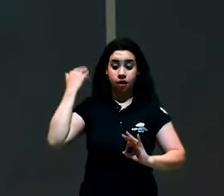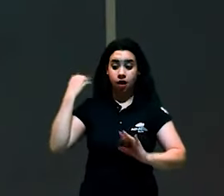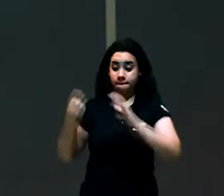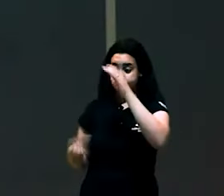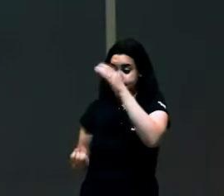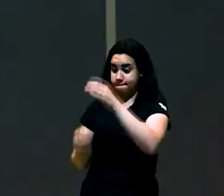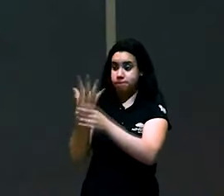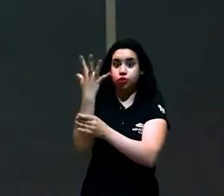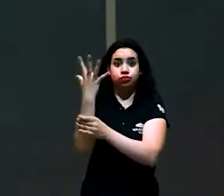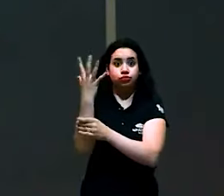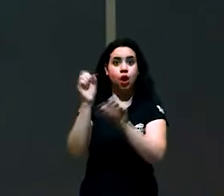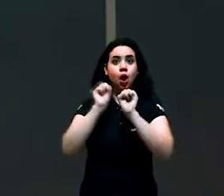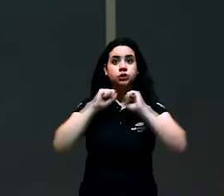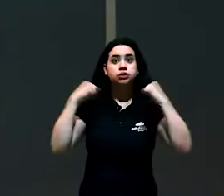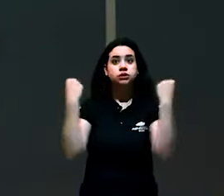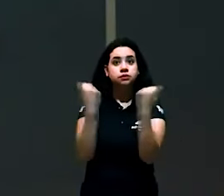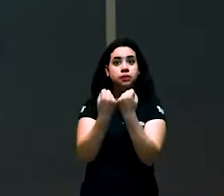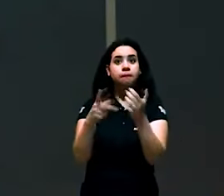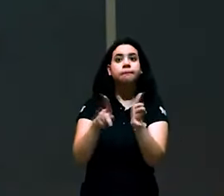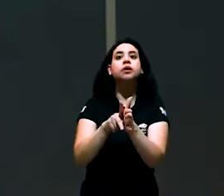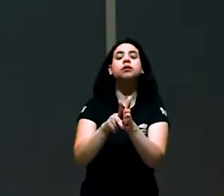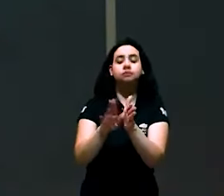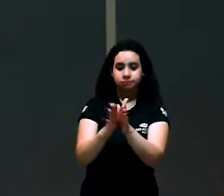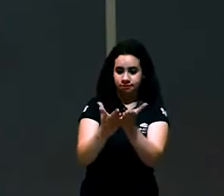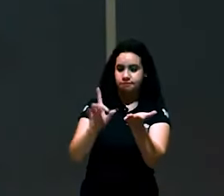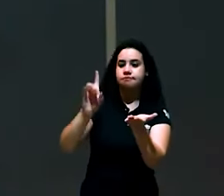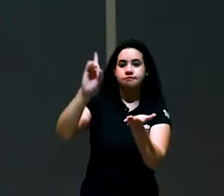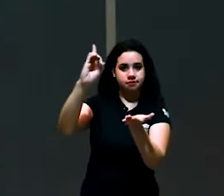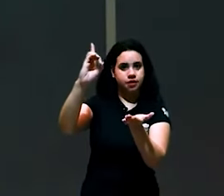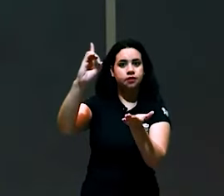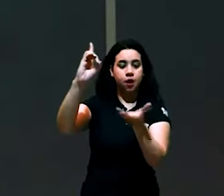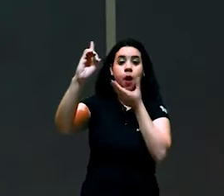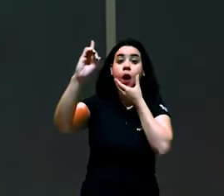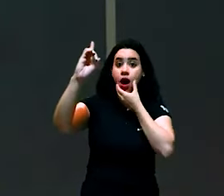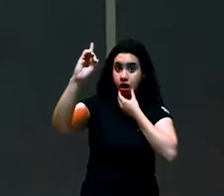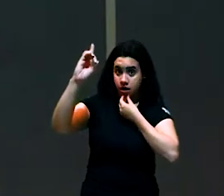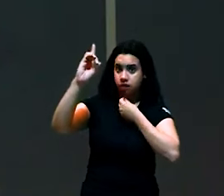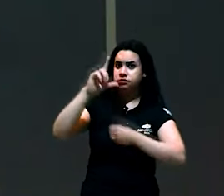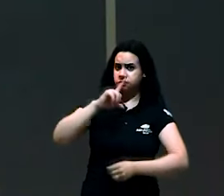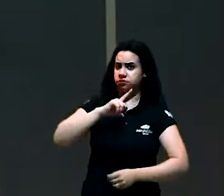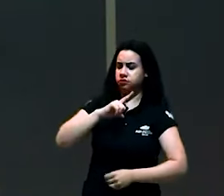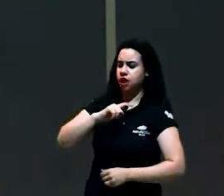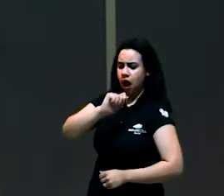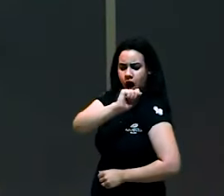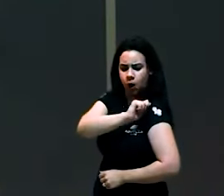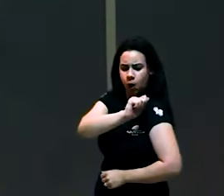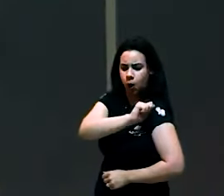Betel, ele teve como aluno a William, e esse William, um